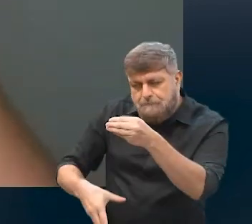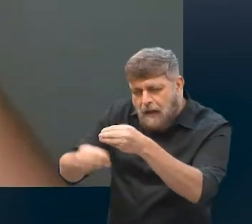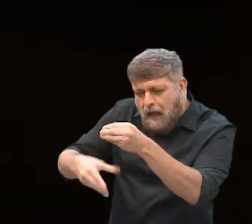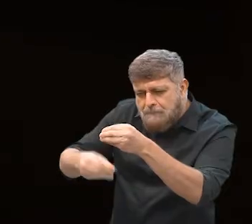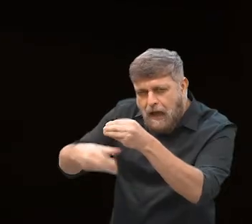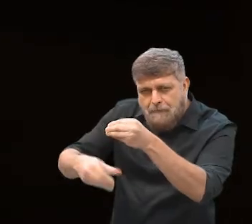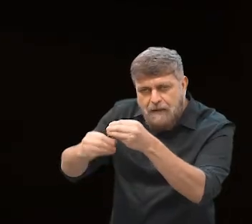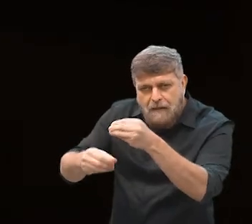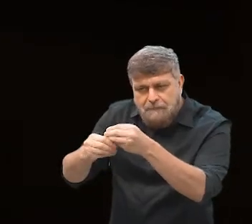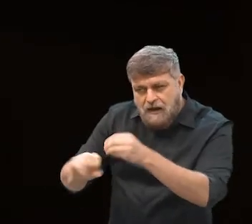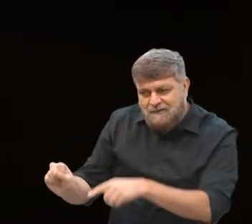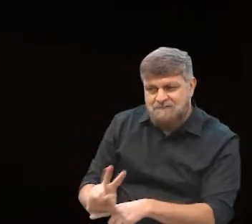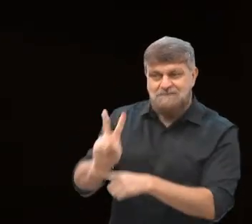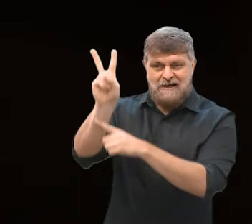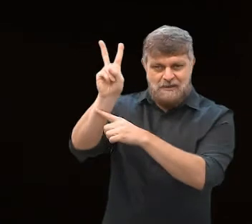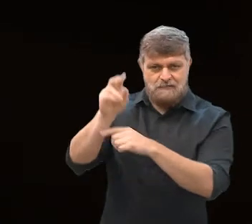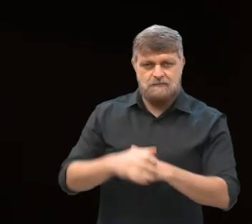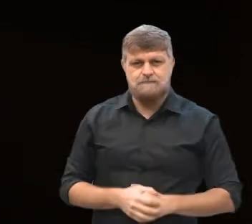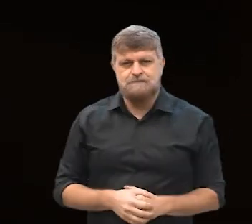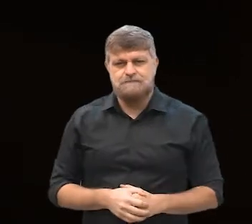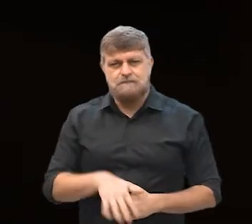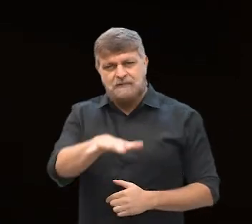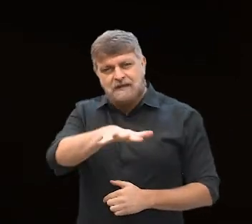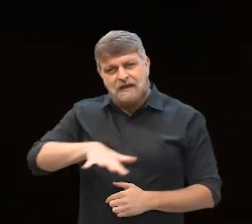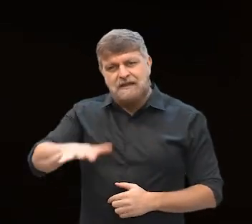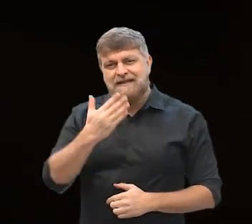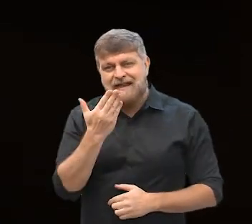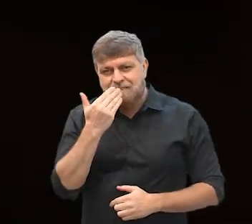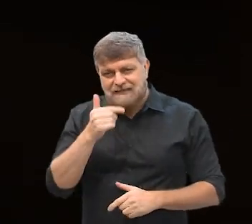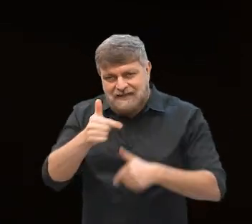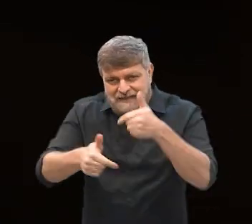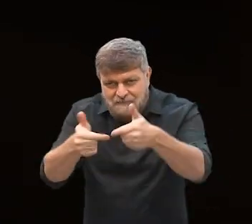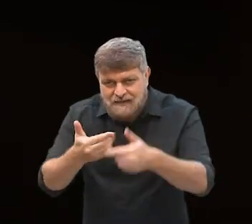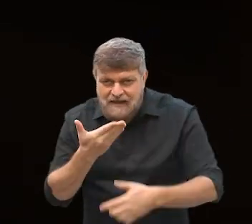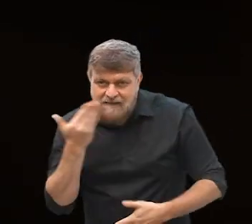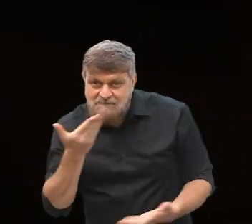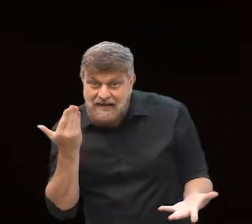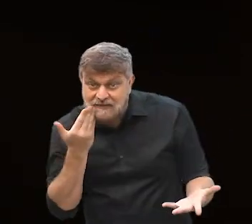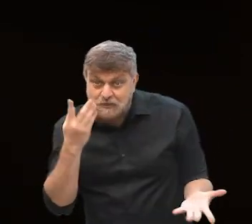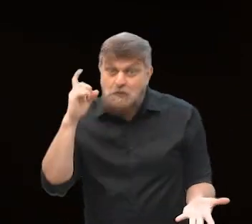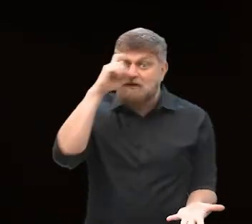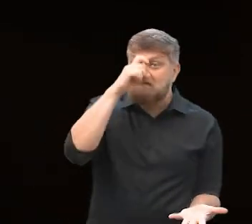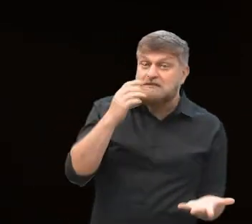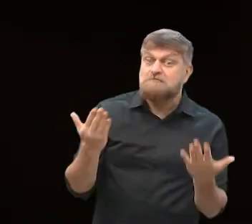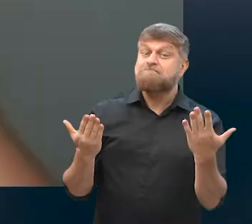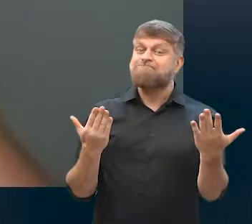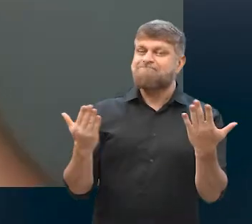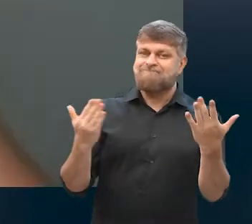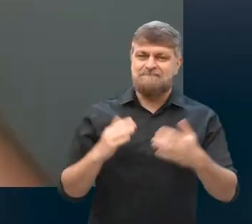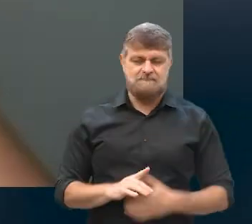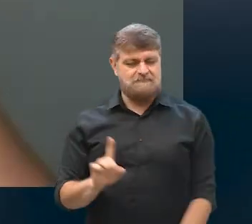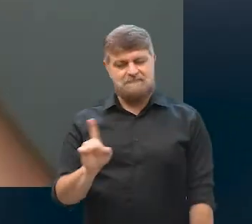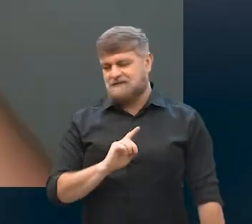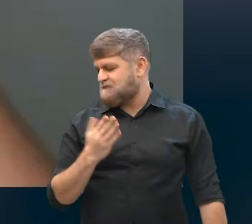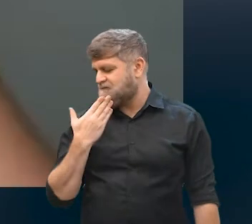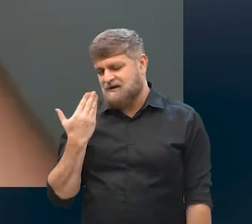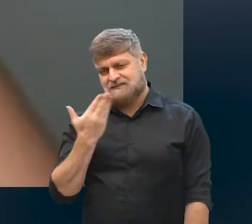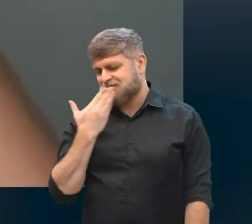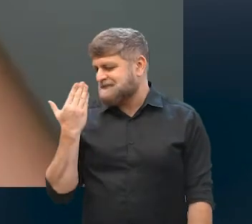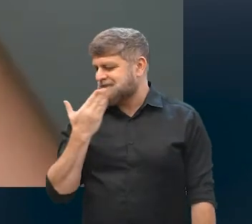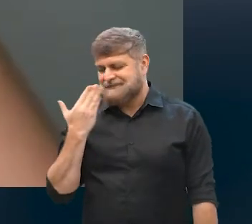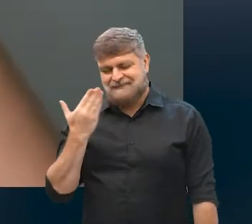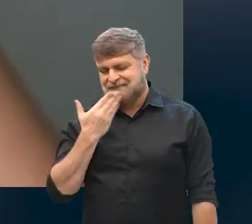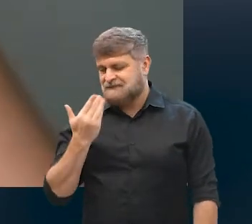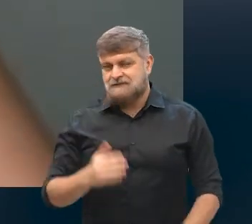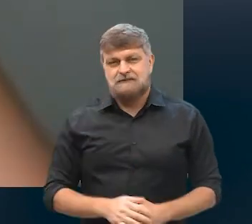produto. Trabalhar com alimentação é fácil ou é difícil? Não é fácil. Não